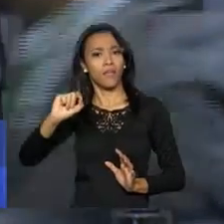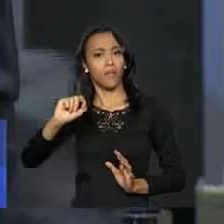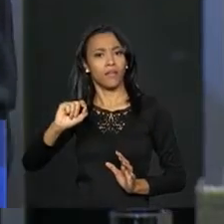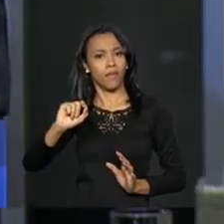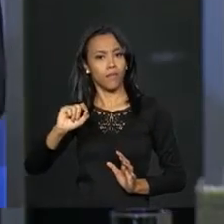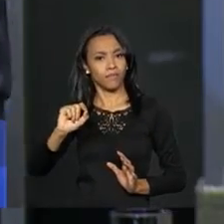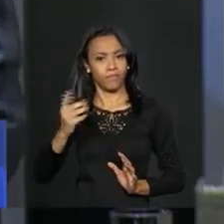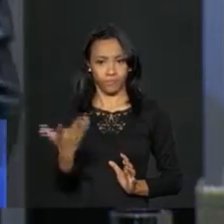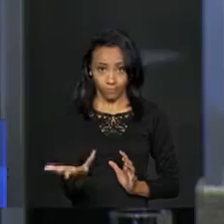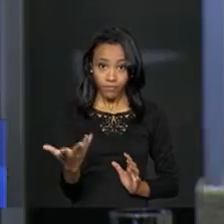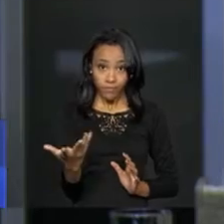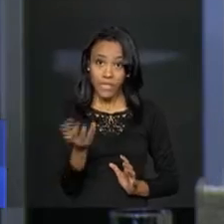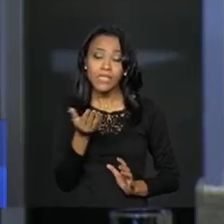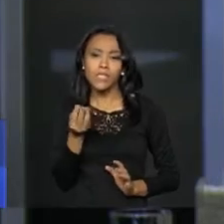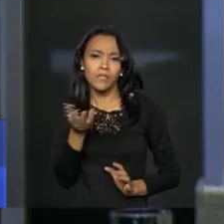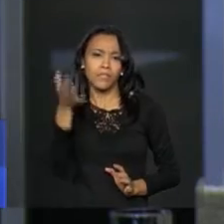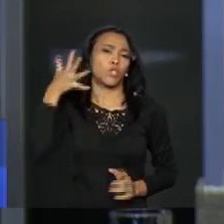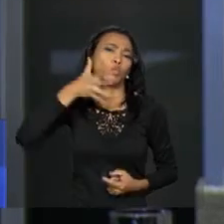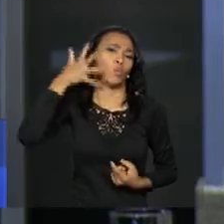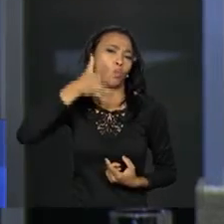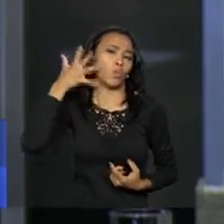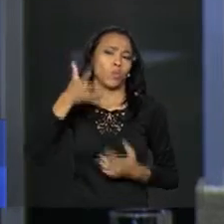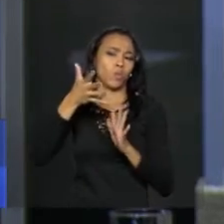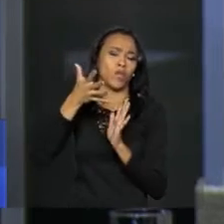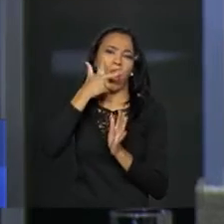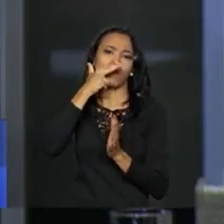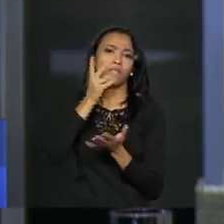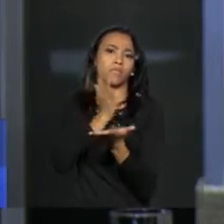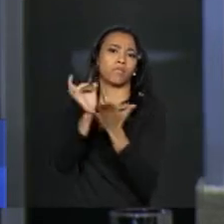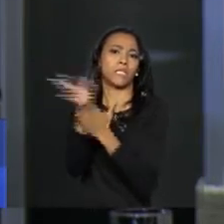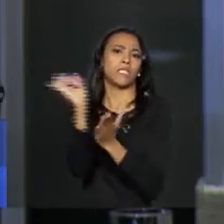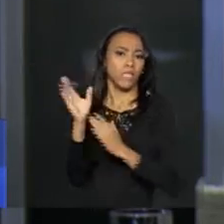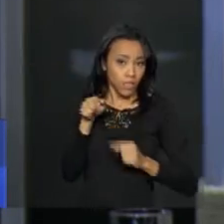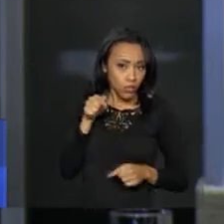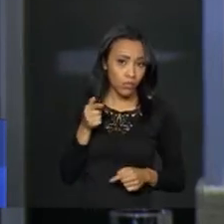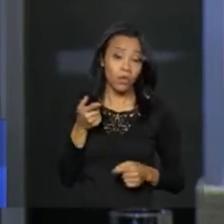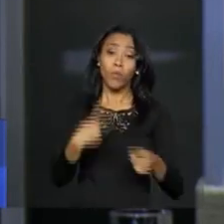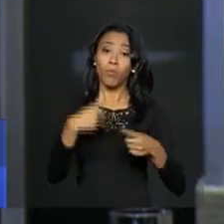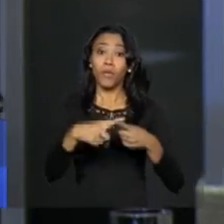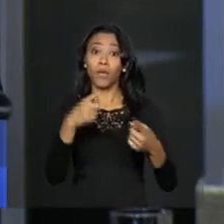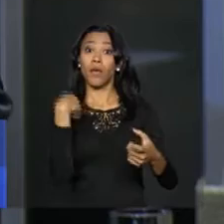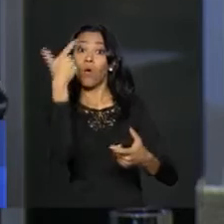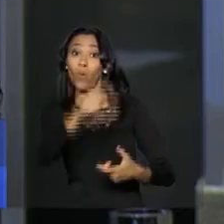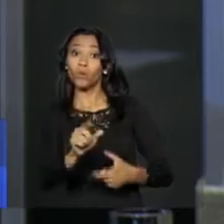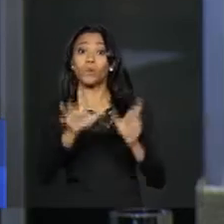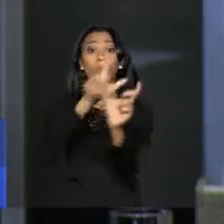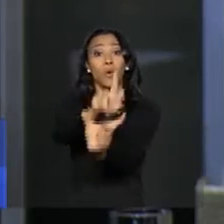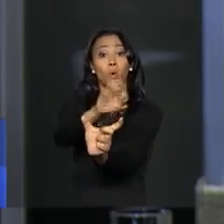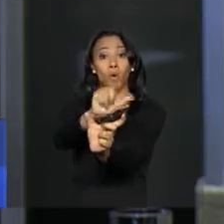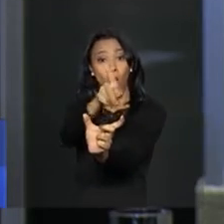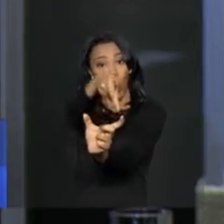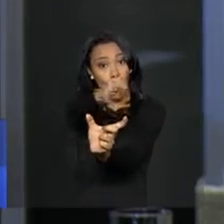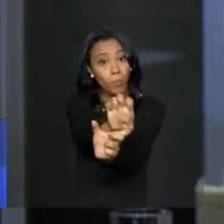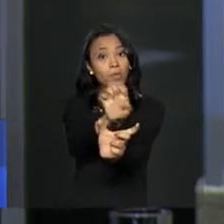é razoável esse tipo de discurso aqui dentro. Por que nós temos que derrotar o golpe travestido do impeachment? Porque